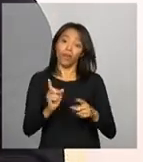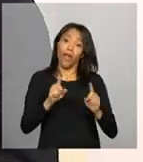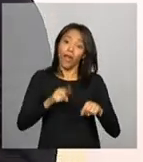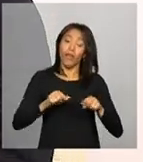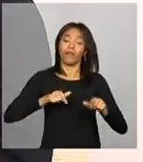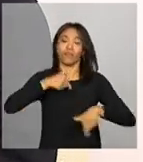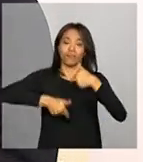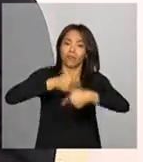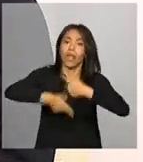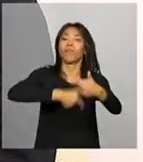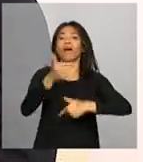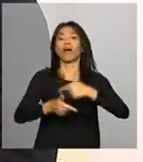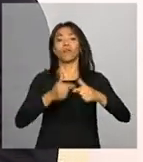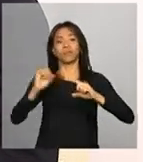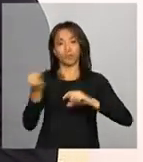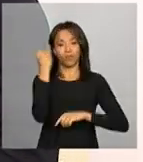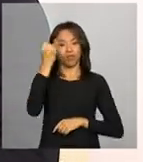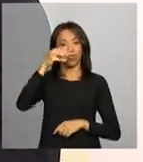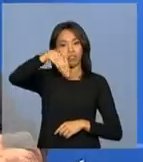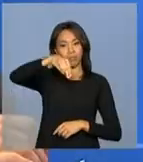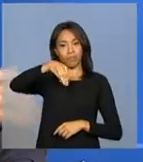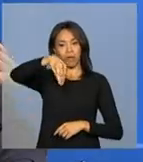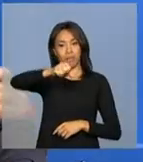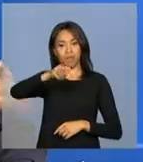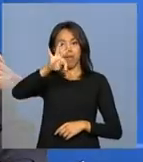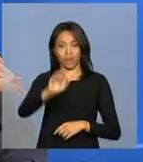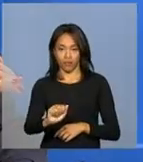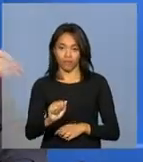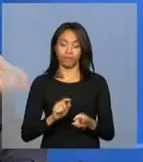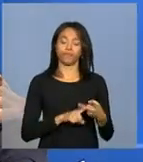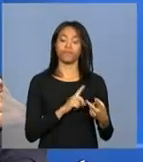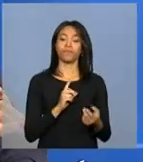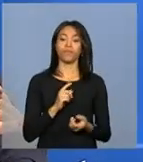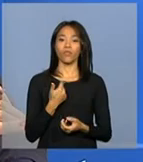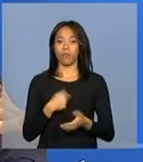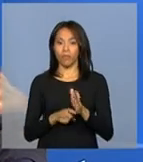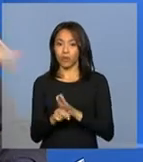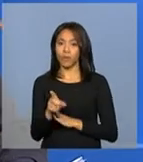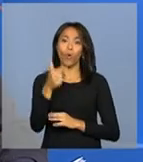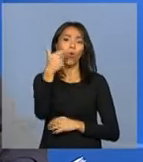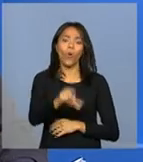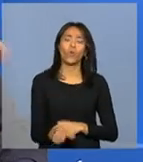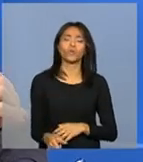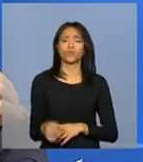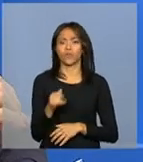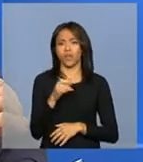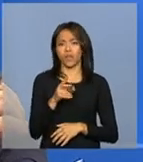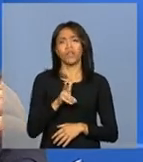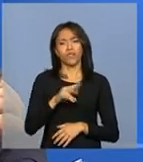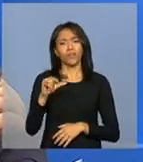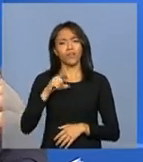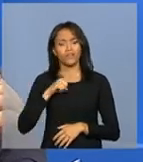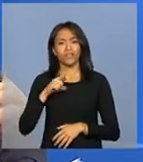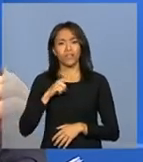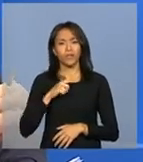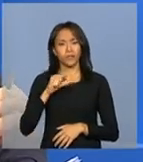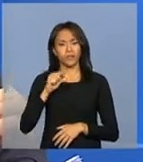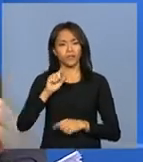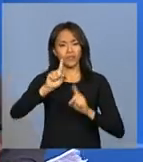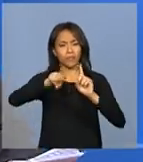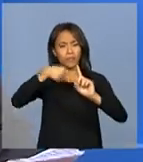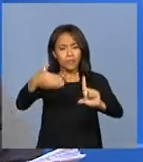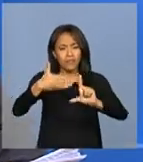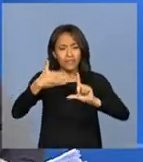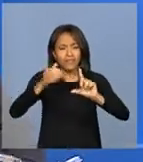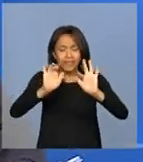importantes da proteção especial e em relação ao sistema a gestão do sistema que a gente vai ter um pedacinho do bloco um